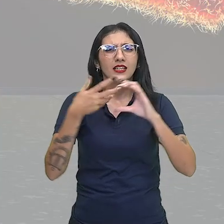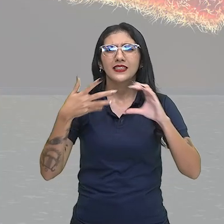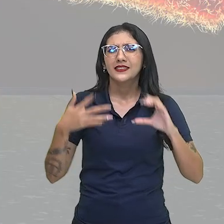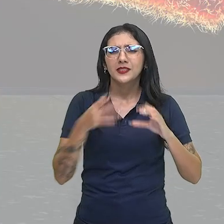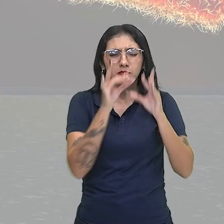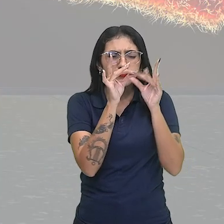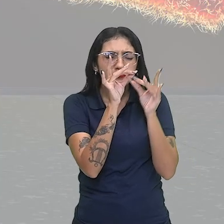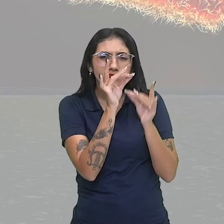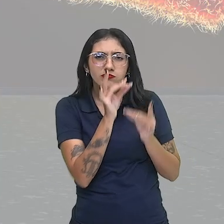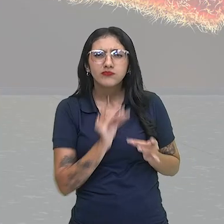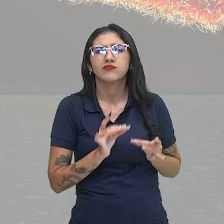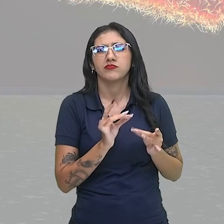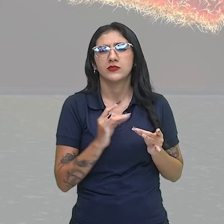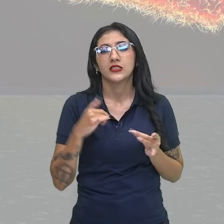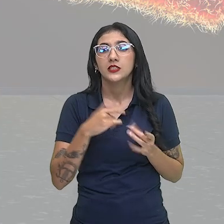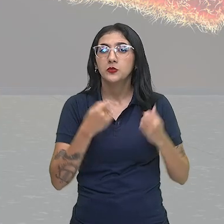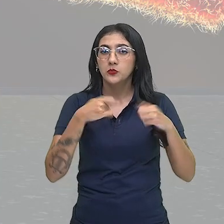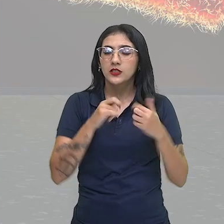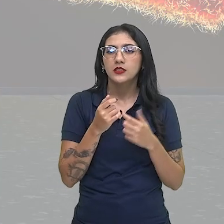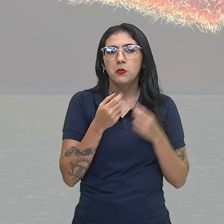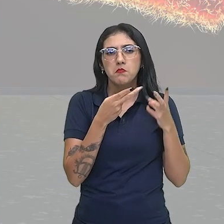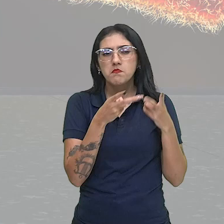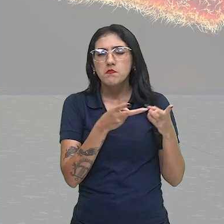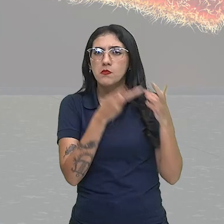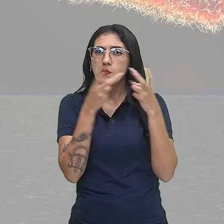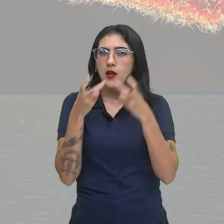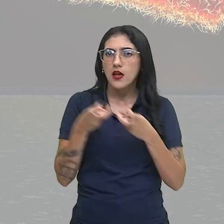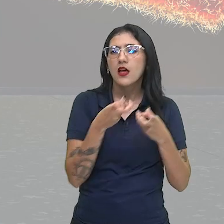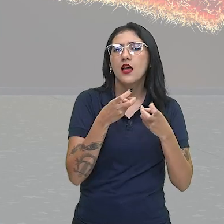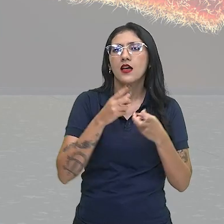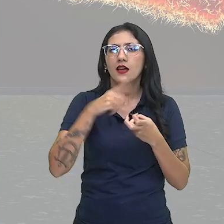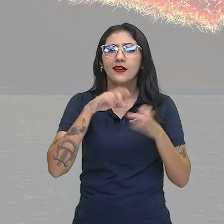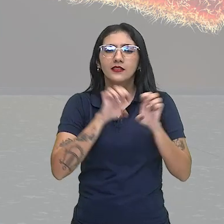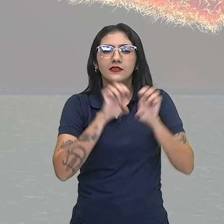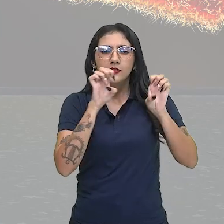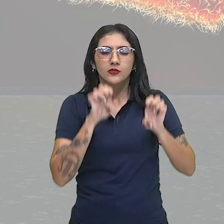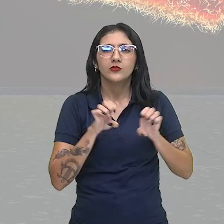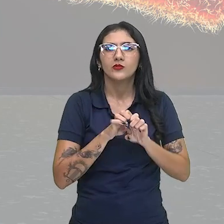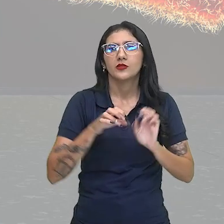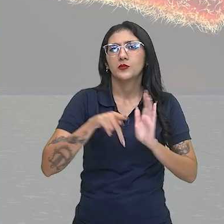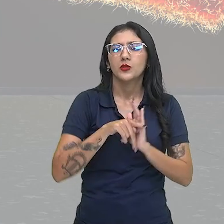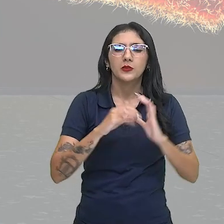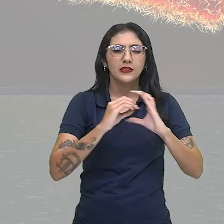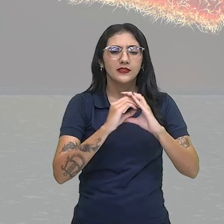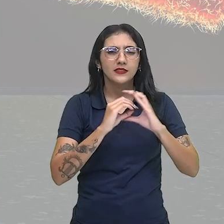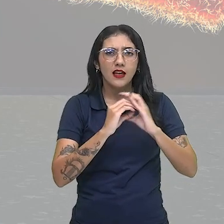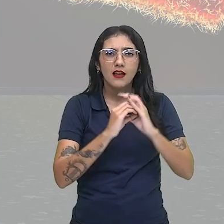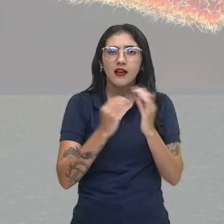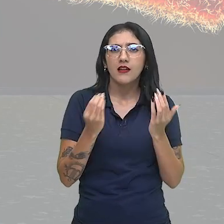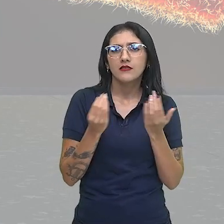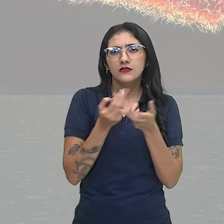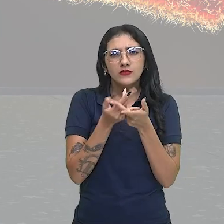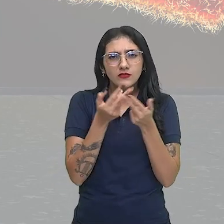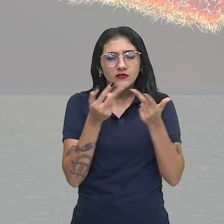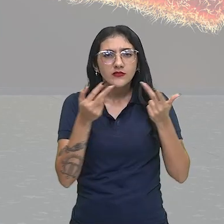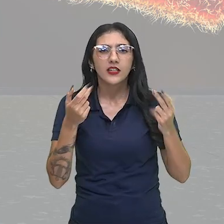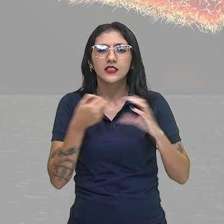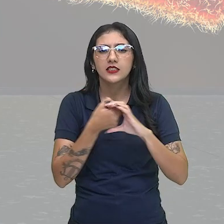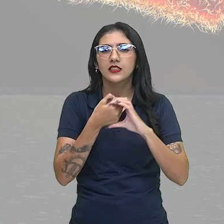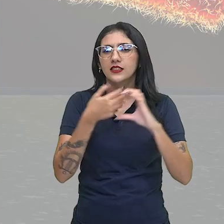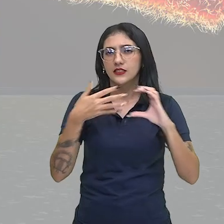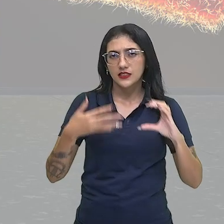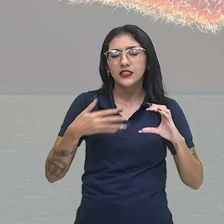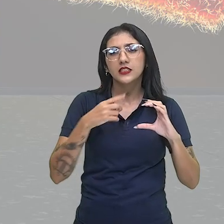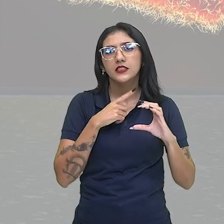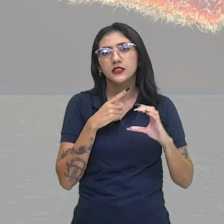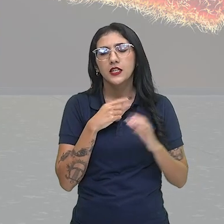nós precisamos, para percebermos estas estruturas como as células ou esses organismos, unicelulares formados por